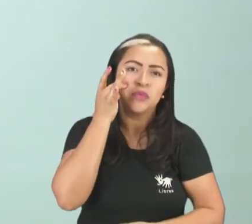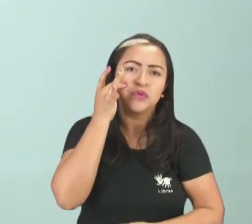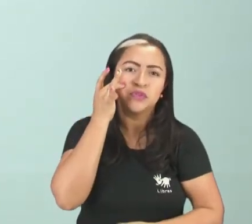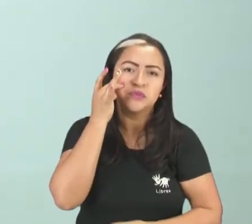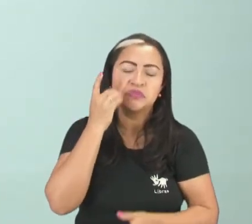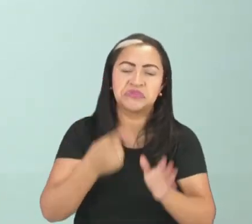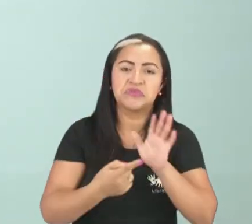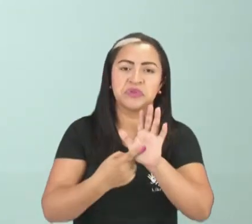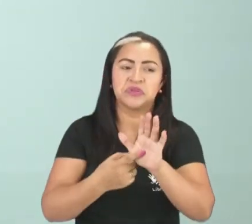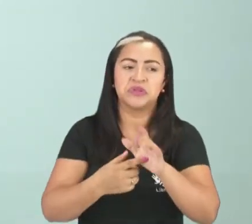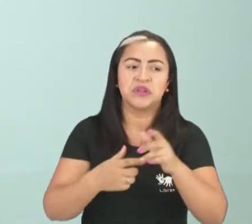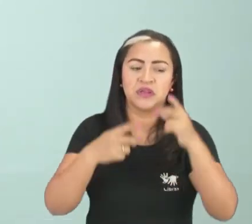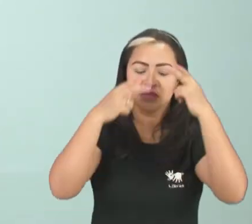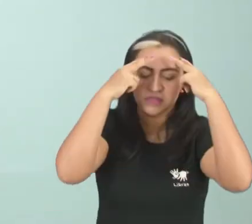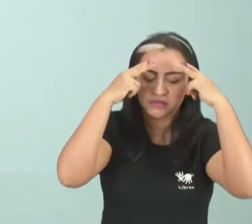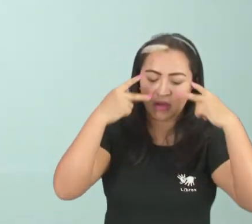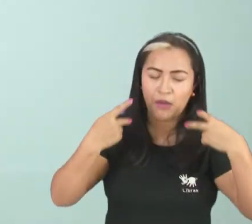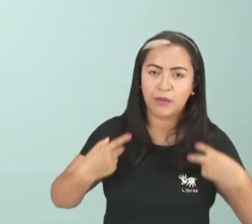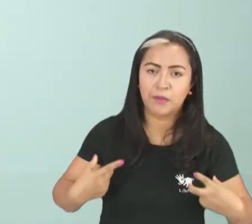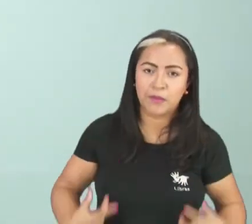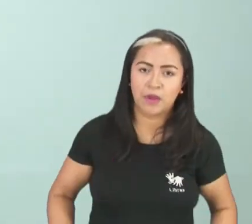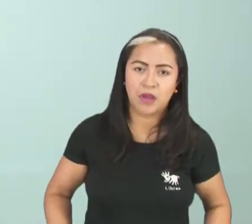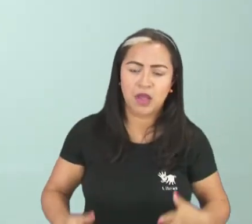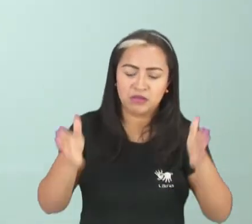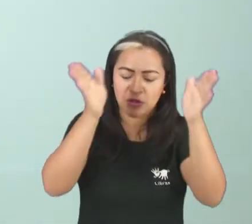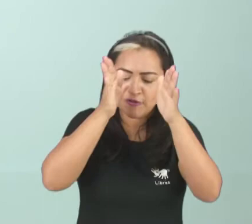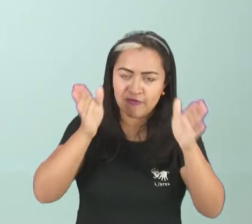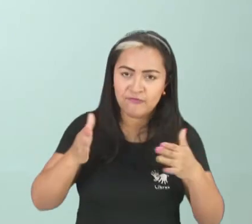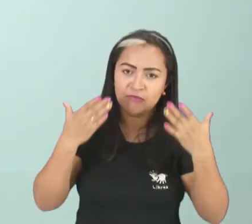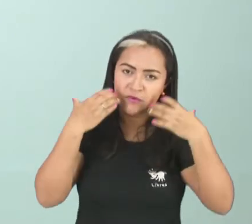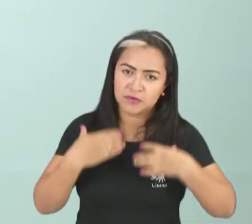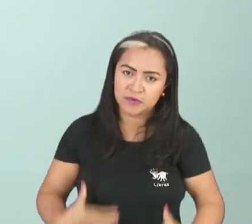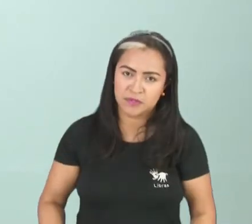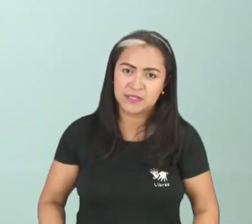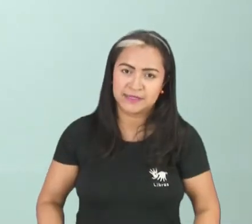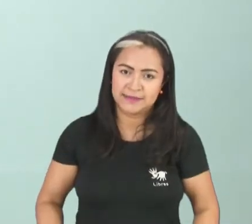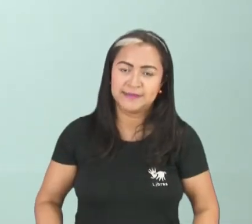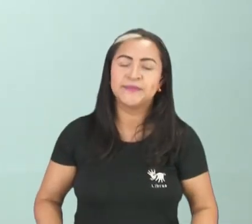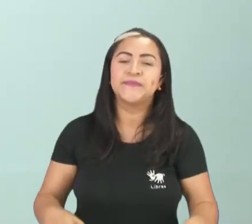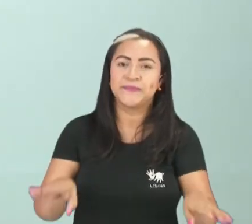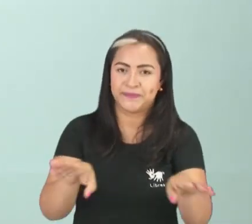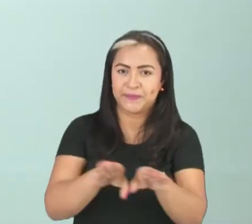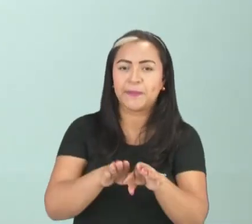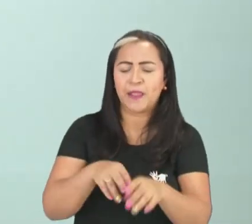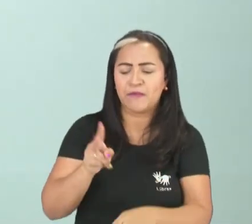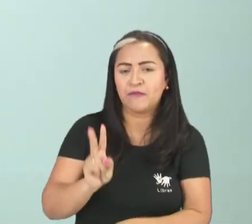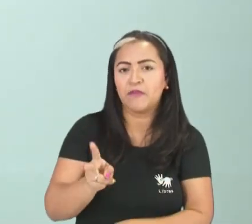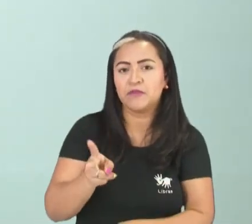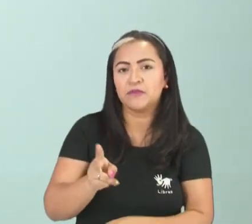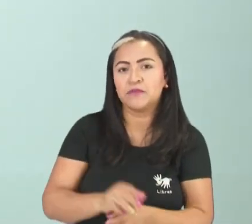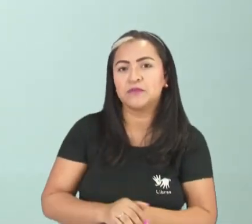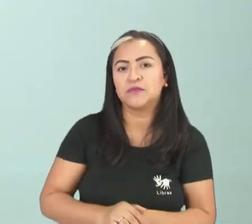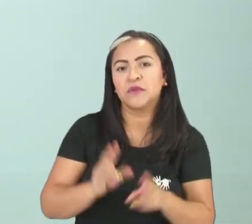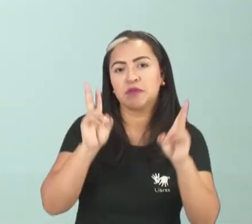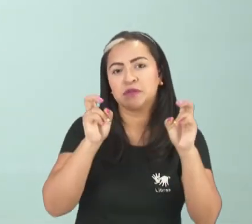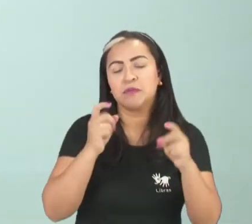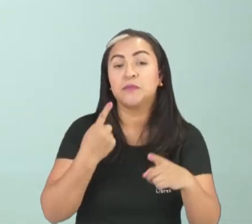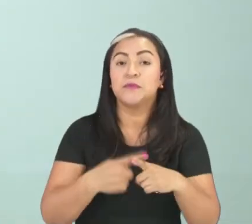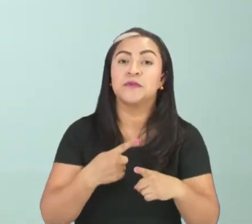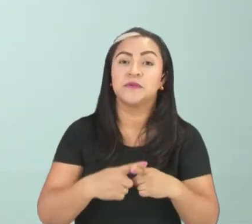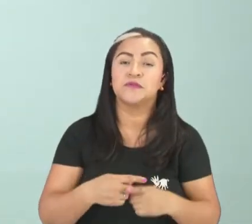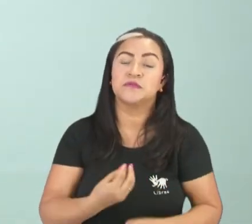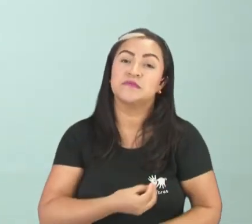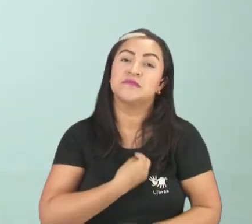humana, né, as formas do humano. Nesse período ele também vai ser composto, vai dar uma continuidade, tá? Porque nós estamos vivendo aqui